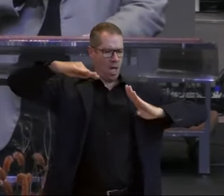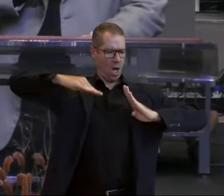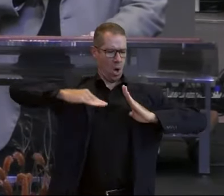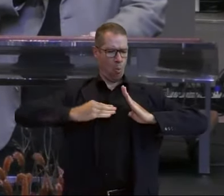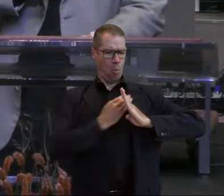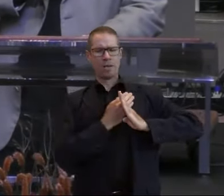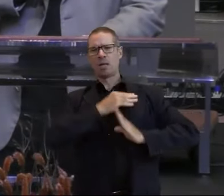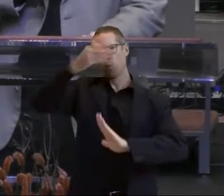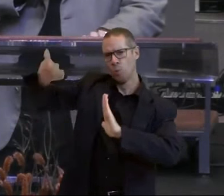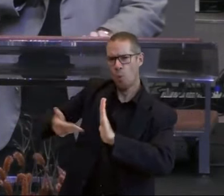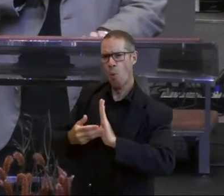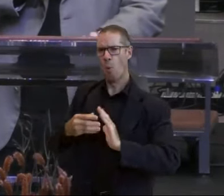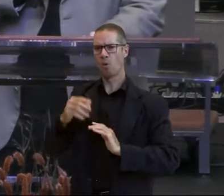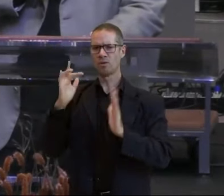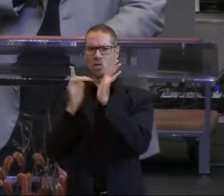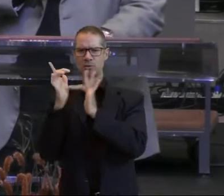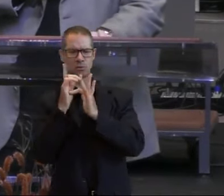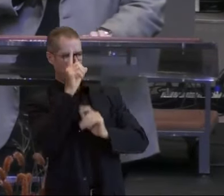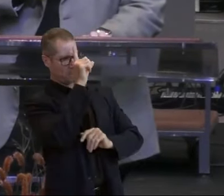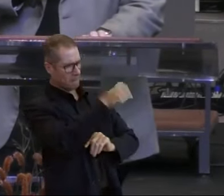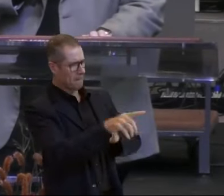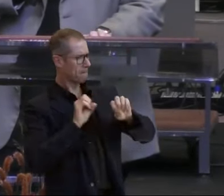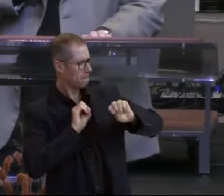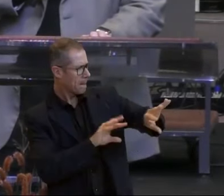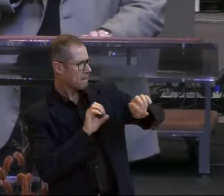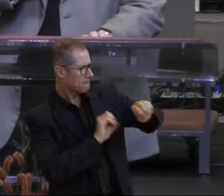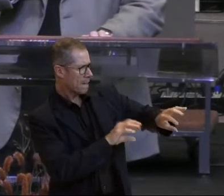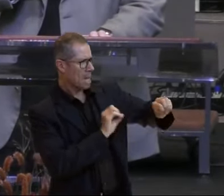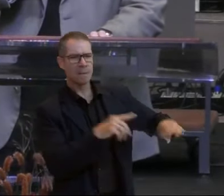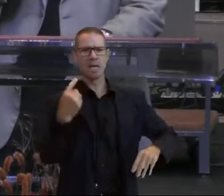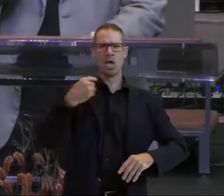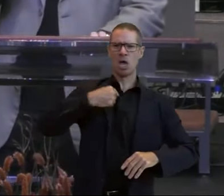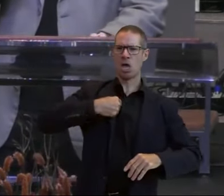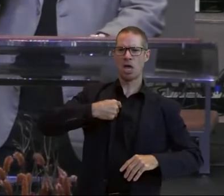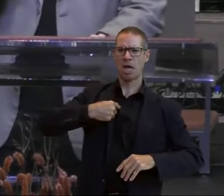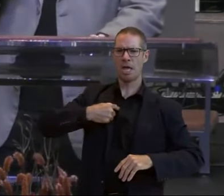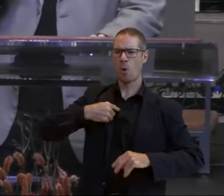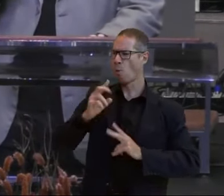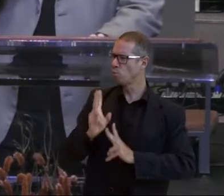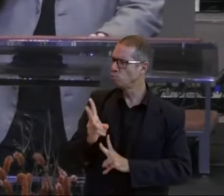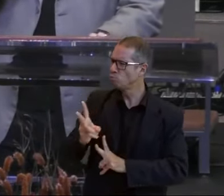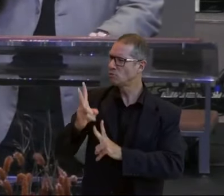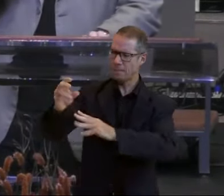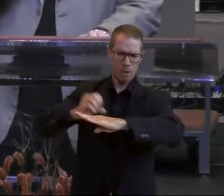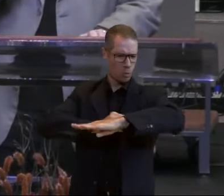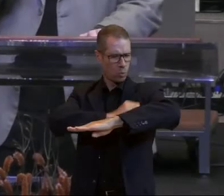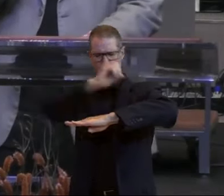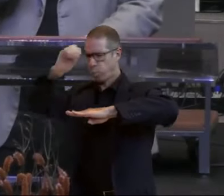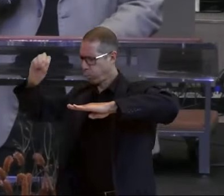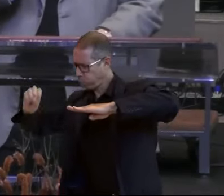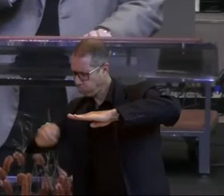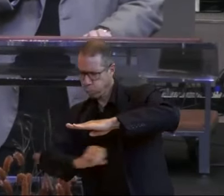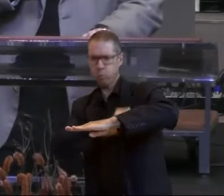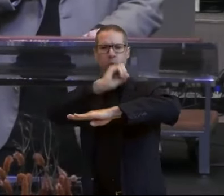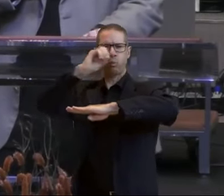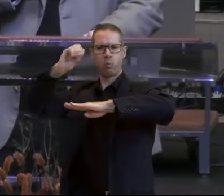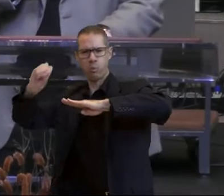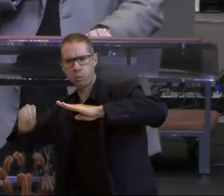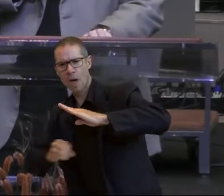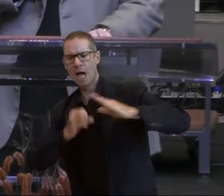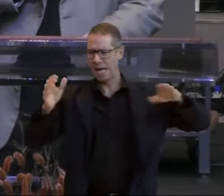todas as coisas que tenho ordenado a vocês. E eis que estou com vocês todos os dias